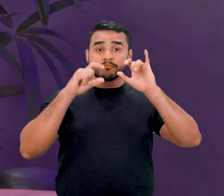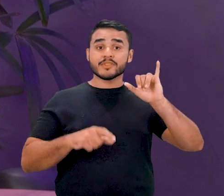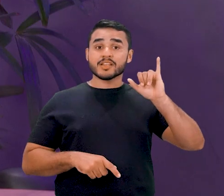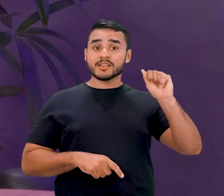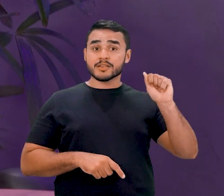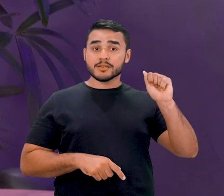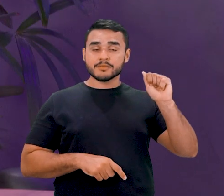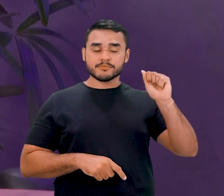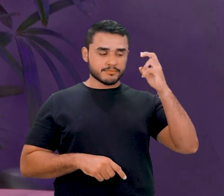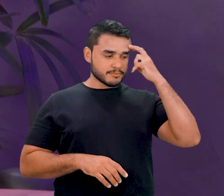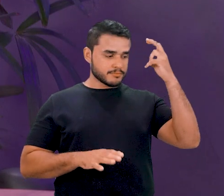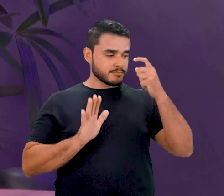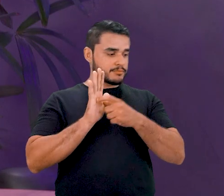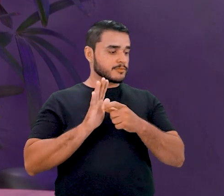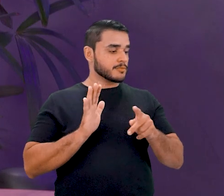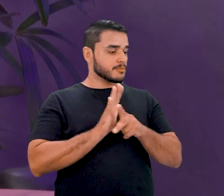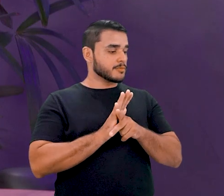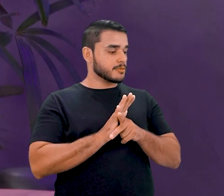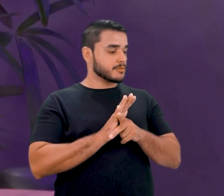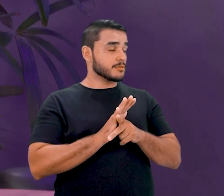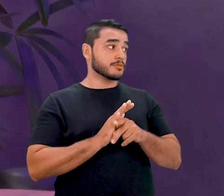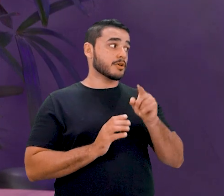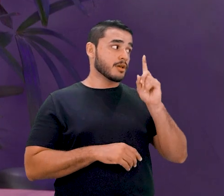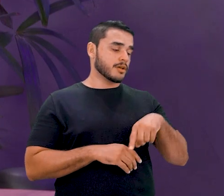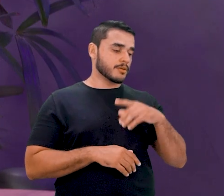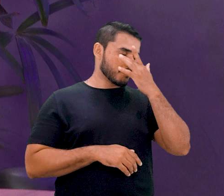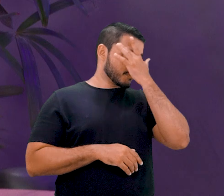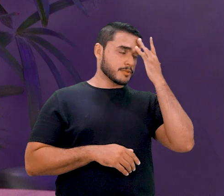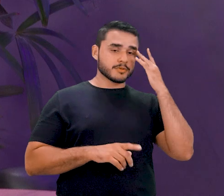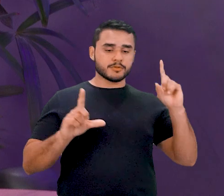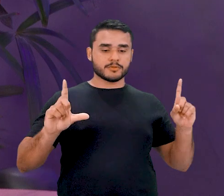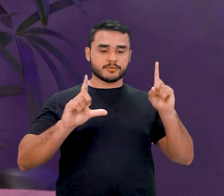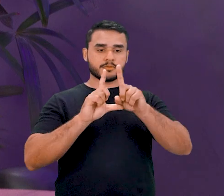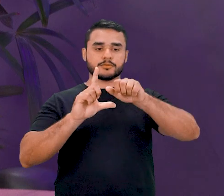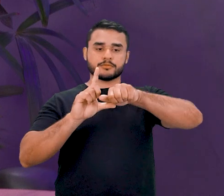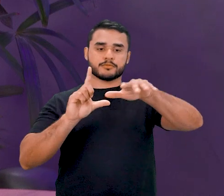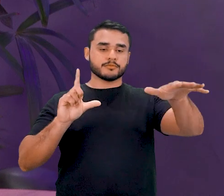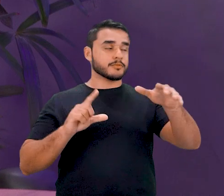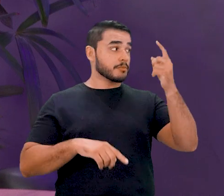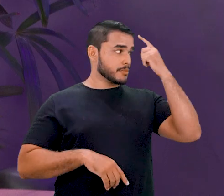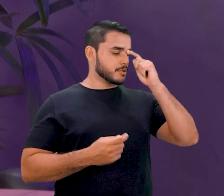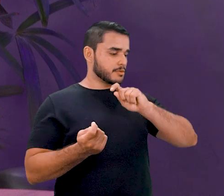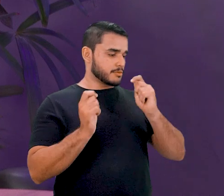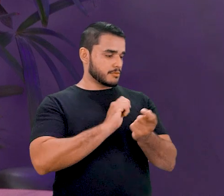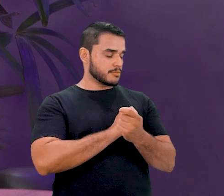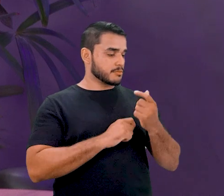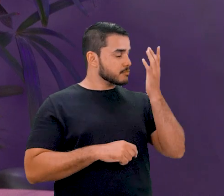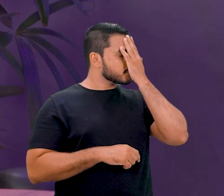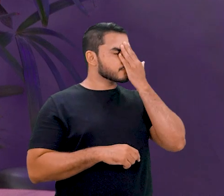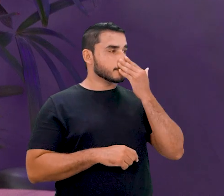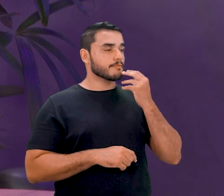artificial para criadores de conteúdo, não para cegos. Só que a gente que é cego é mala, né? A gente aprende, né?